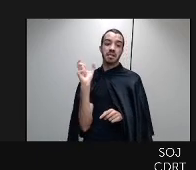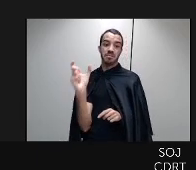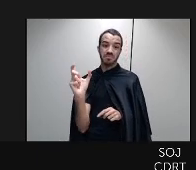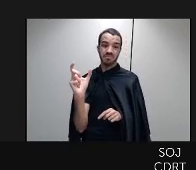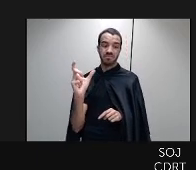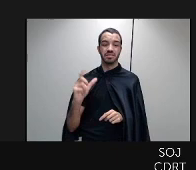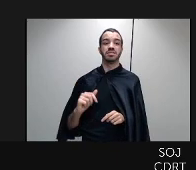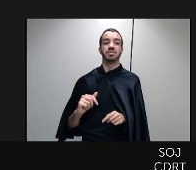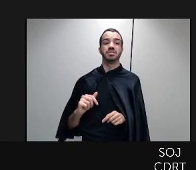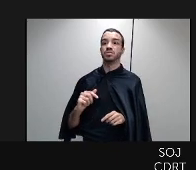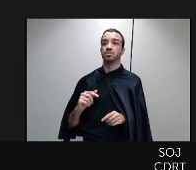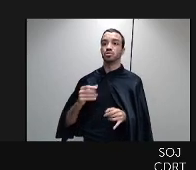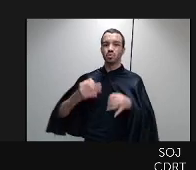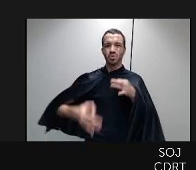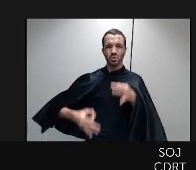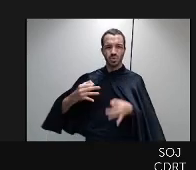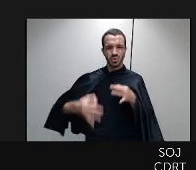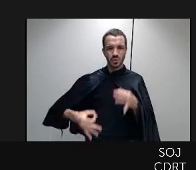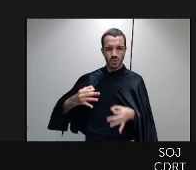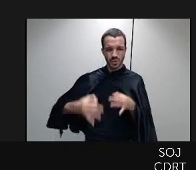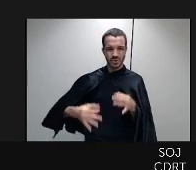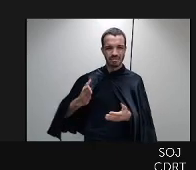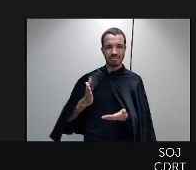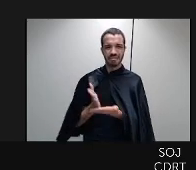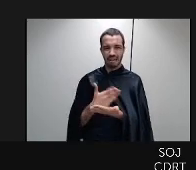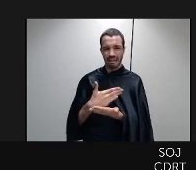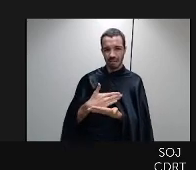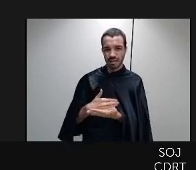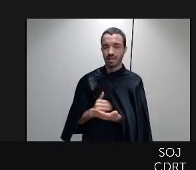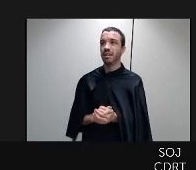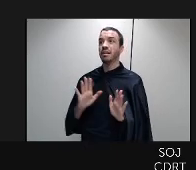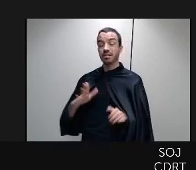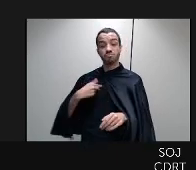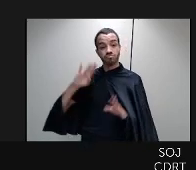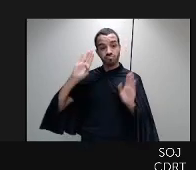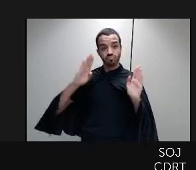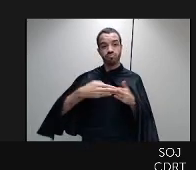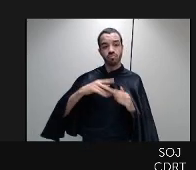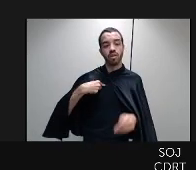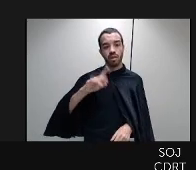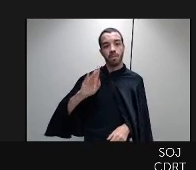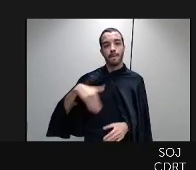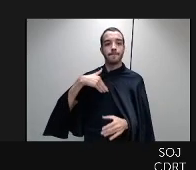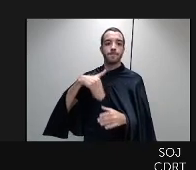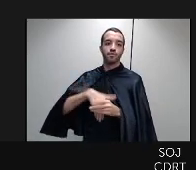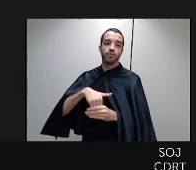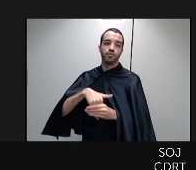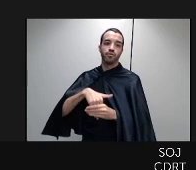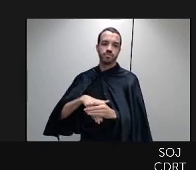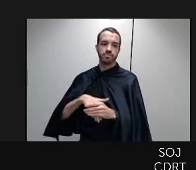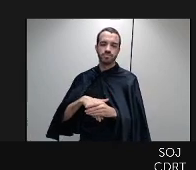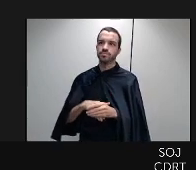falimentar é nesse sentido é que então um todas as vendas pela pelo pela demora é